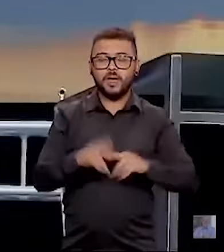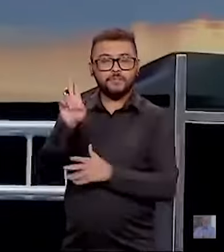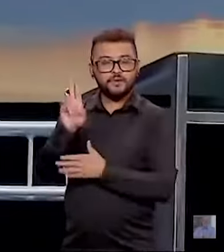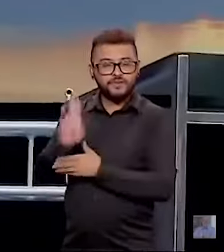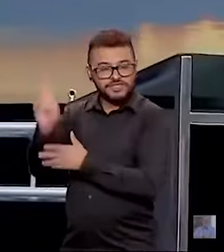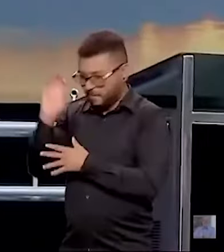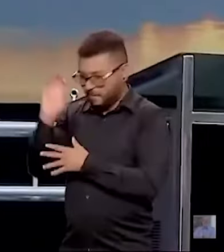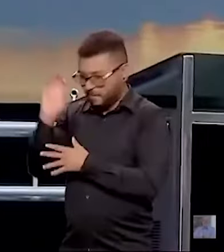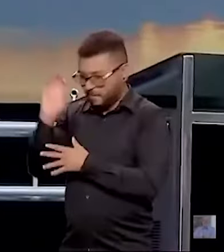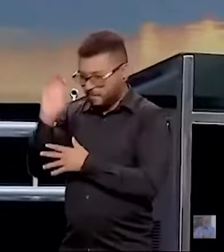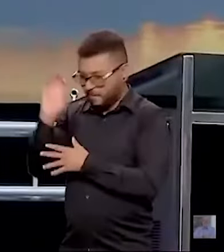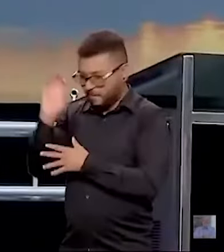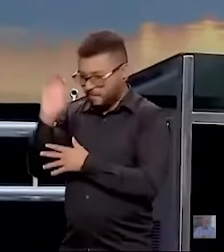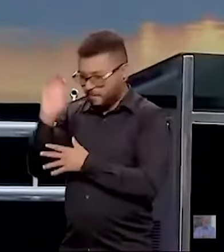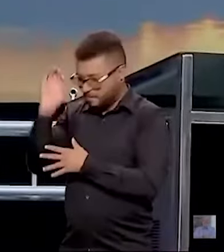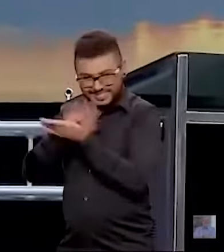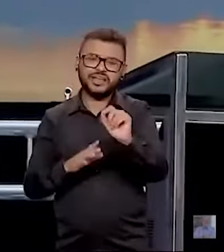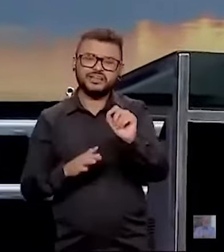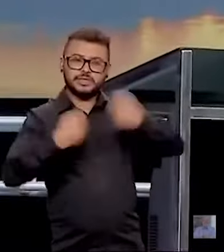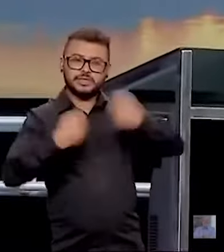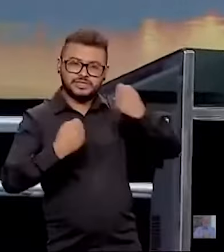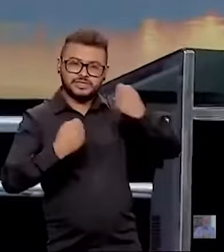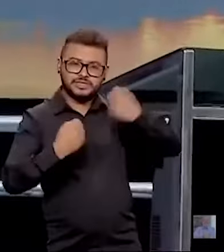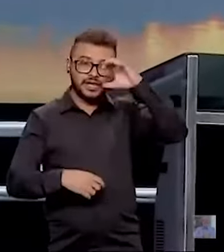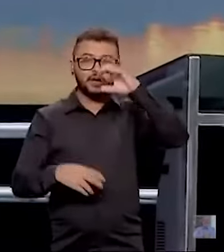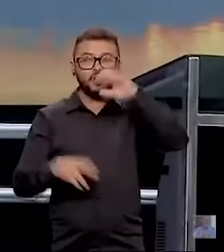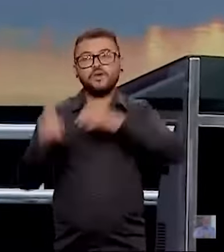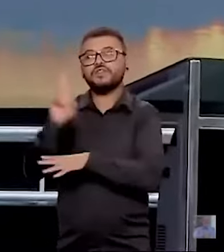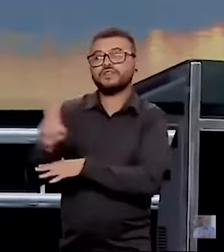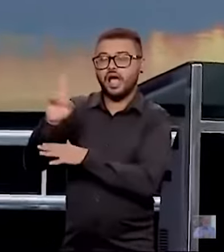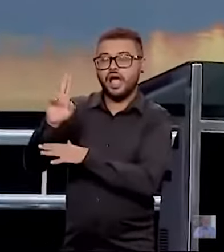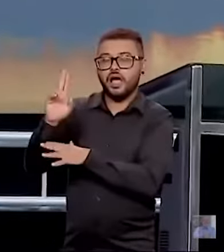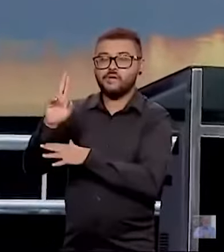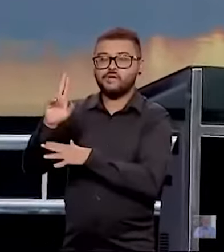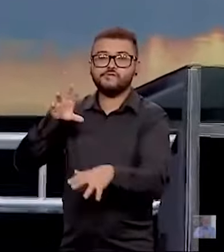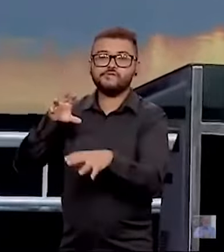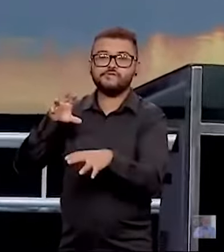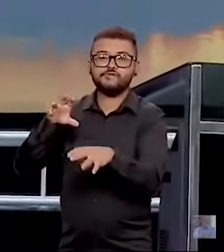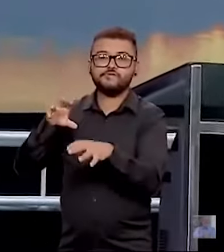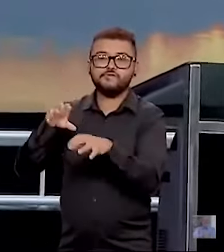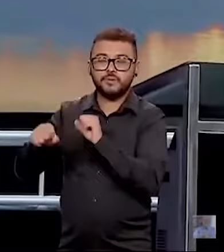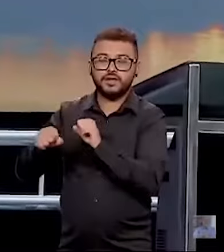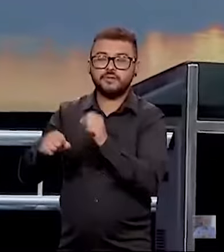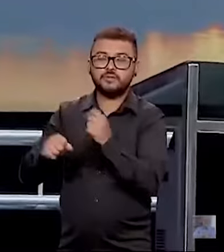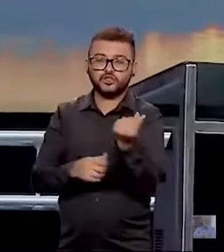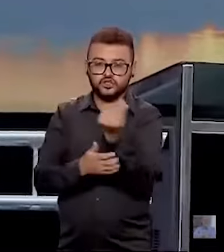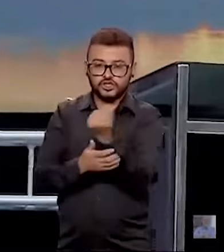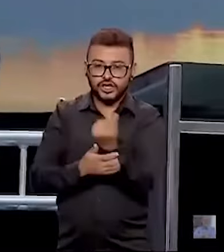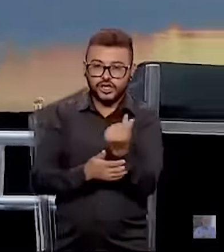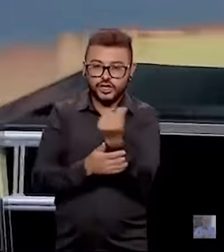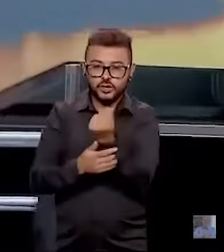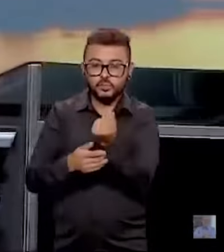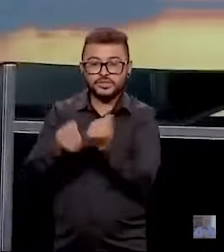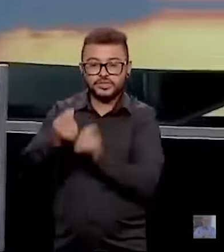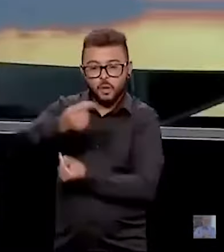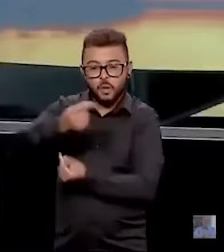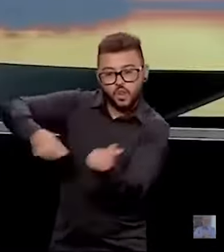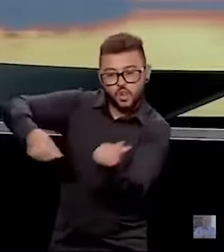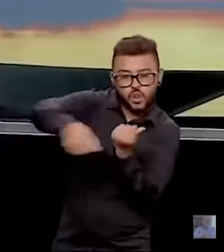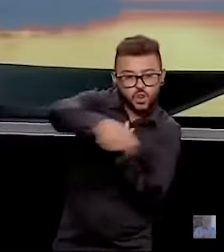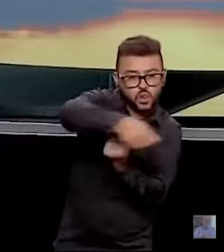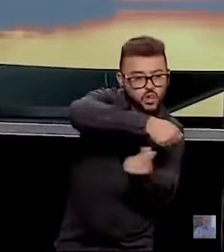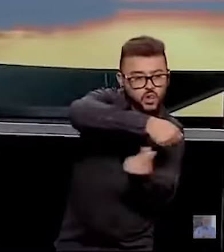não aprende na universidade. Não tem como aprender na universidade. O dinheiro tem